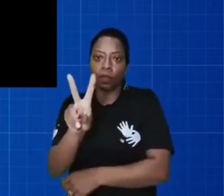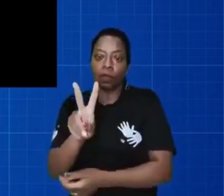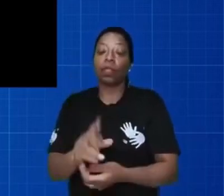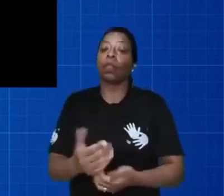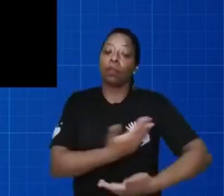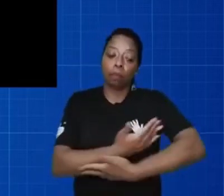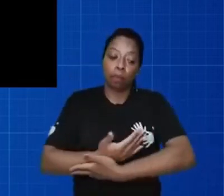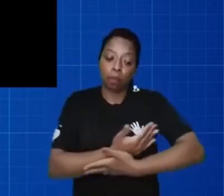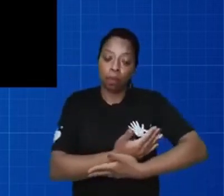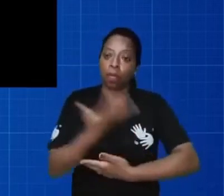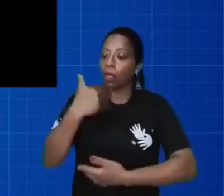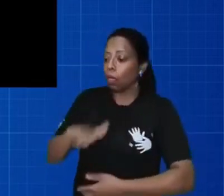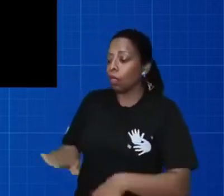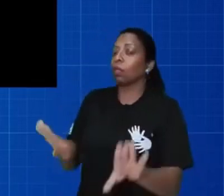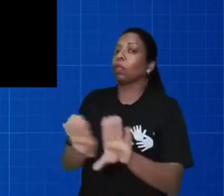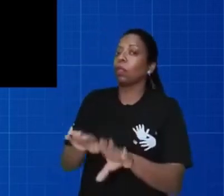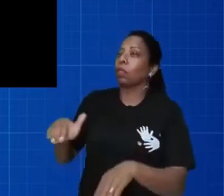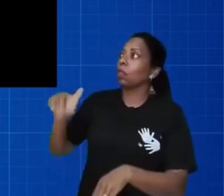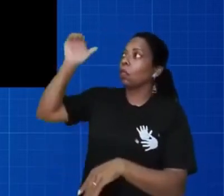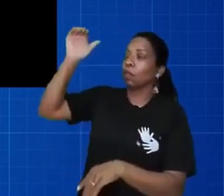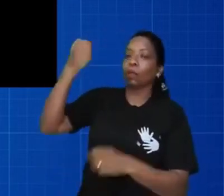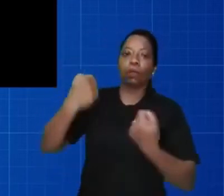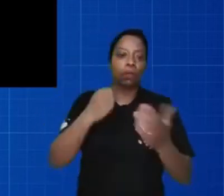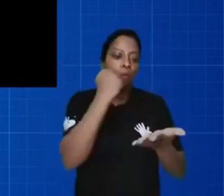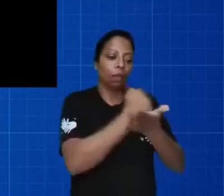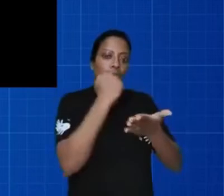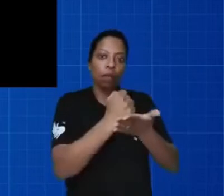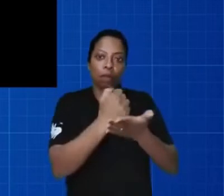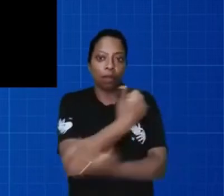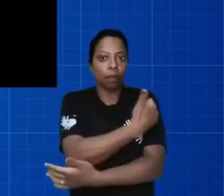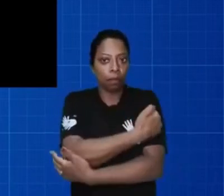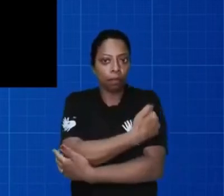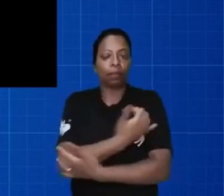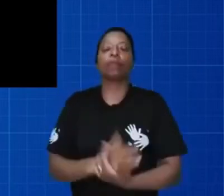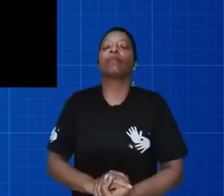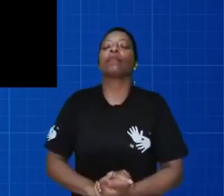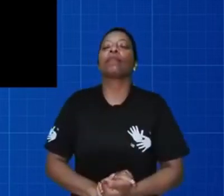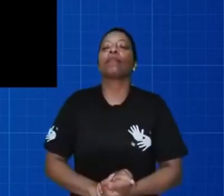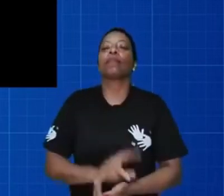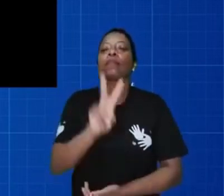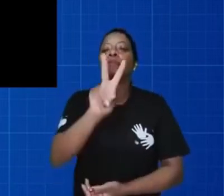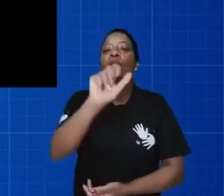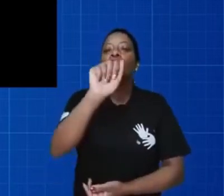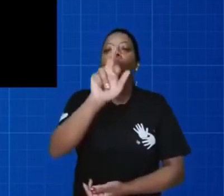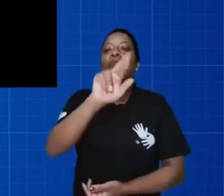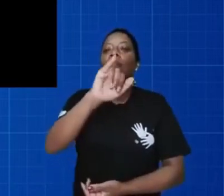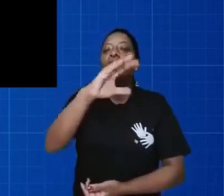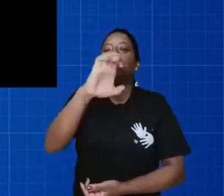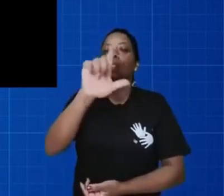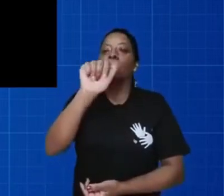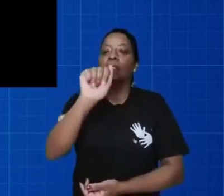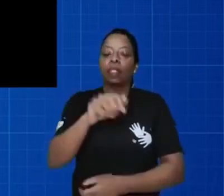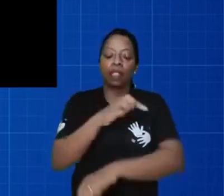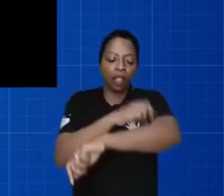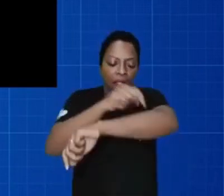Varicela é bem conhecida aí das escolas, né? Então as crianças passam muito uma para outra, ela tem uma transmissão